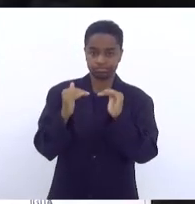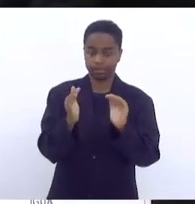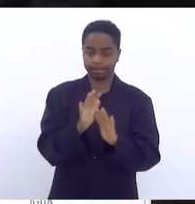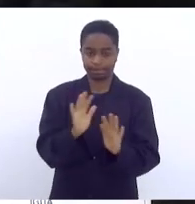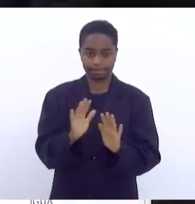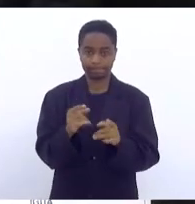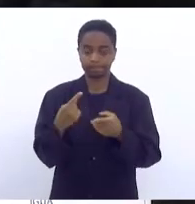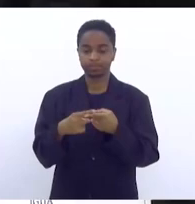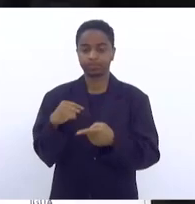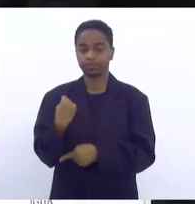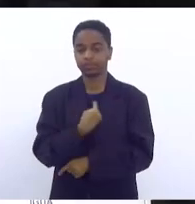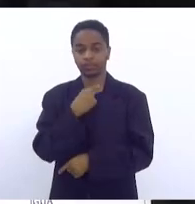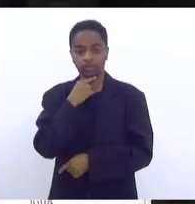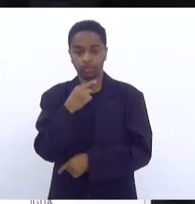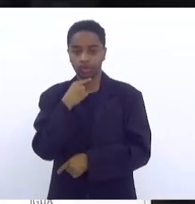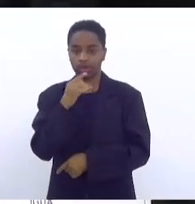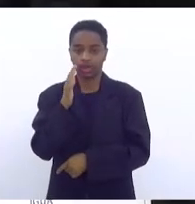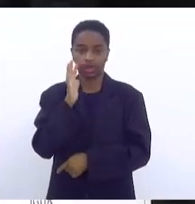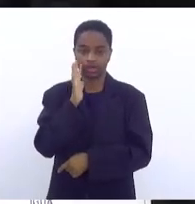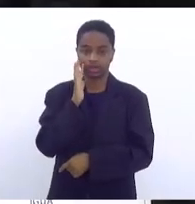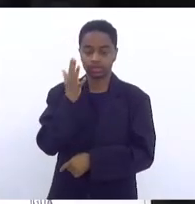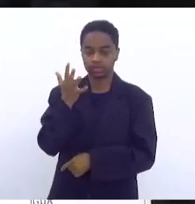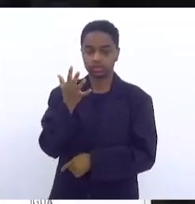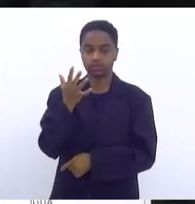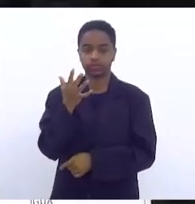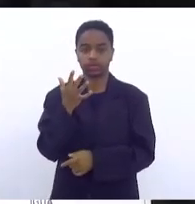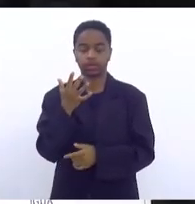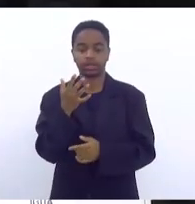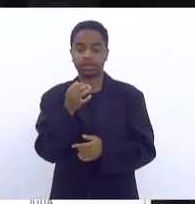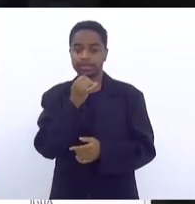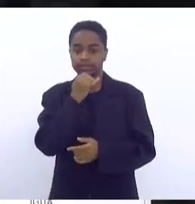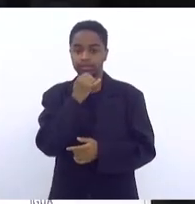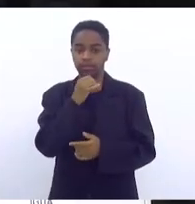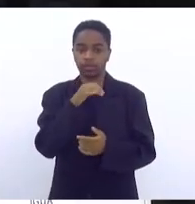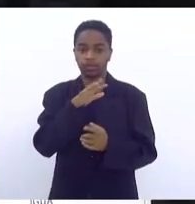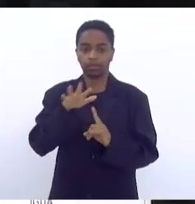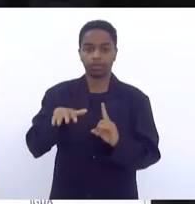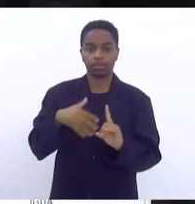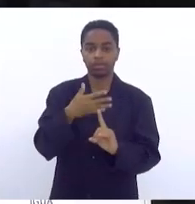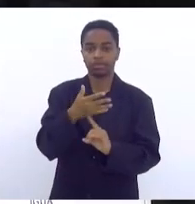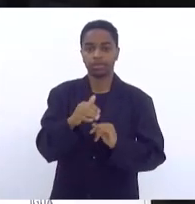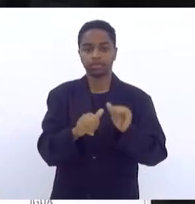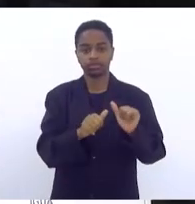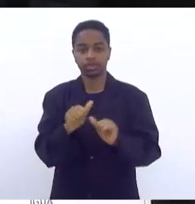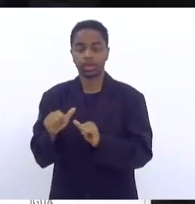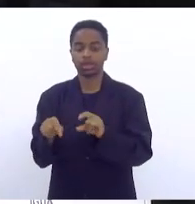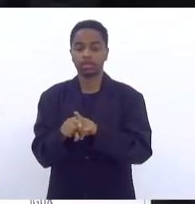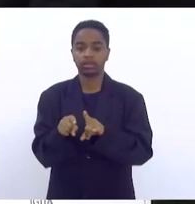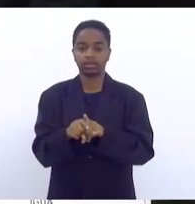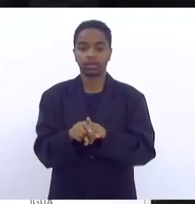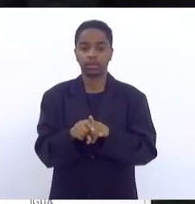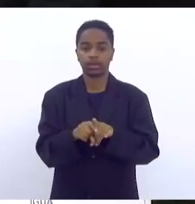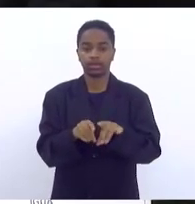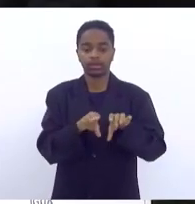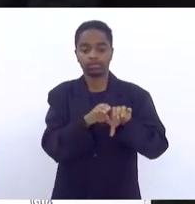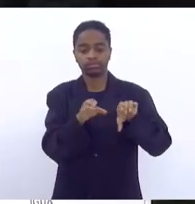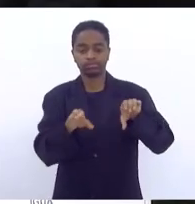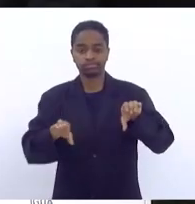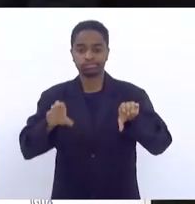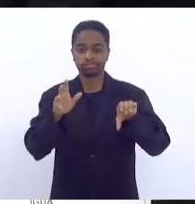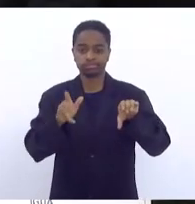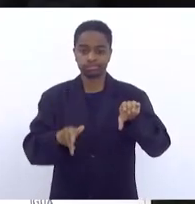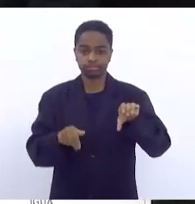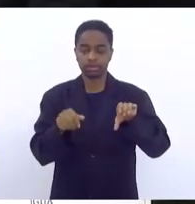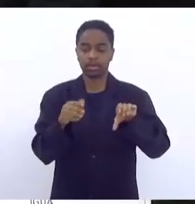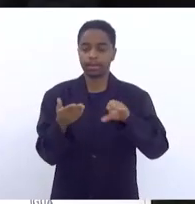ao resultado de regenerar o meio ambiente de ter um saneamento básico